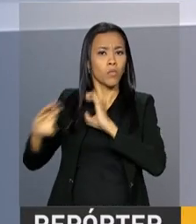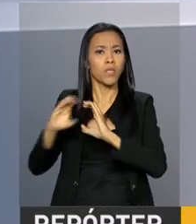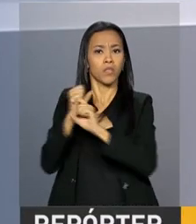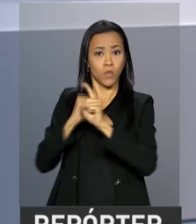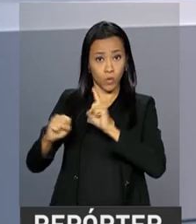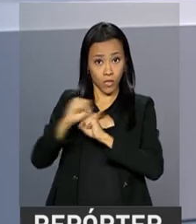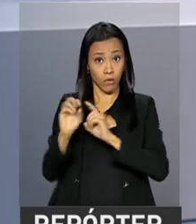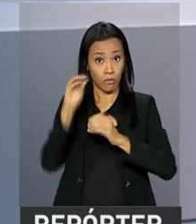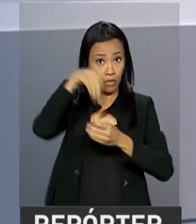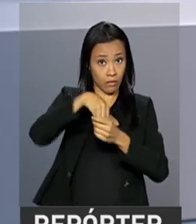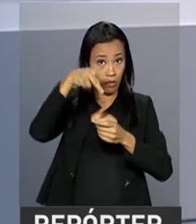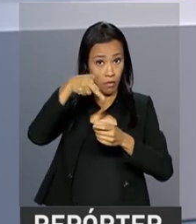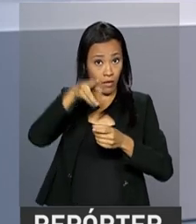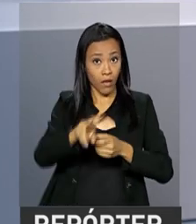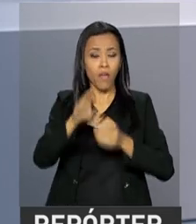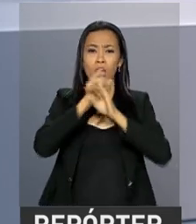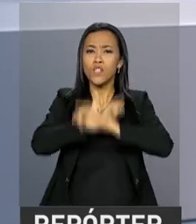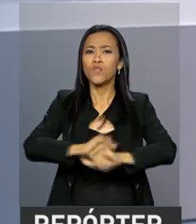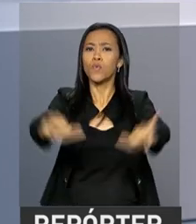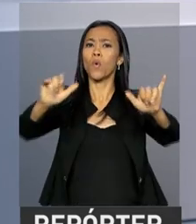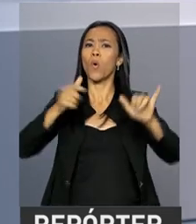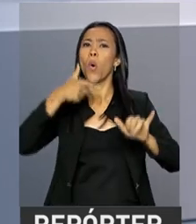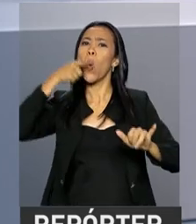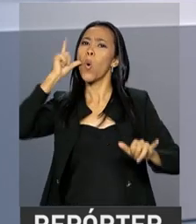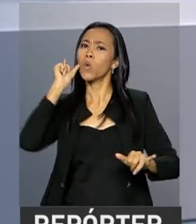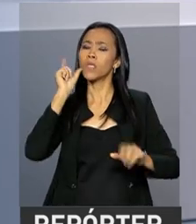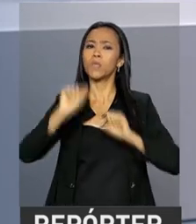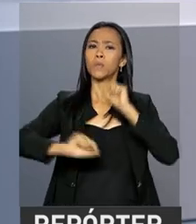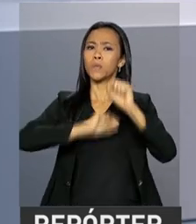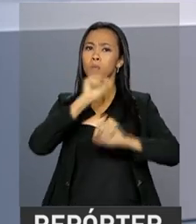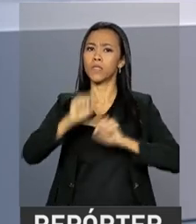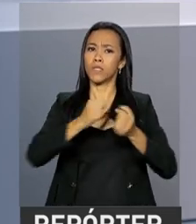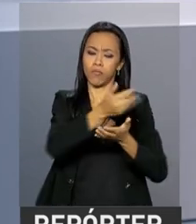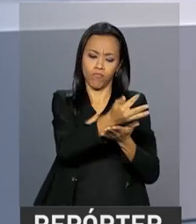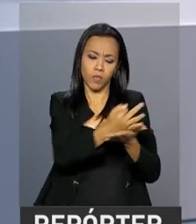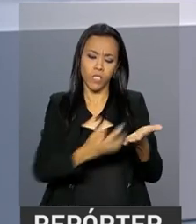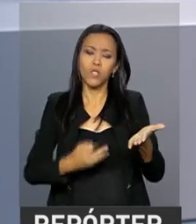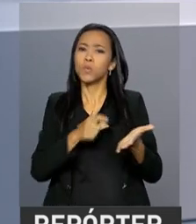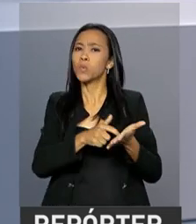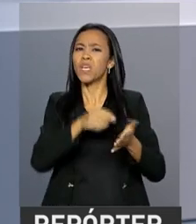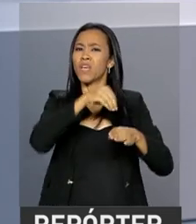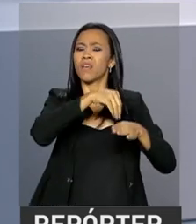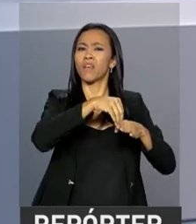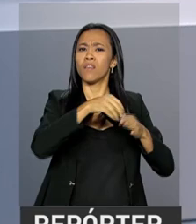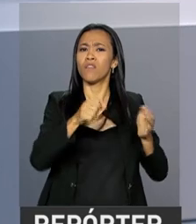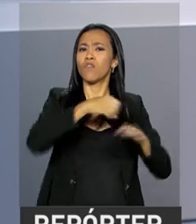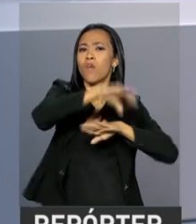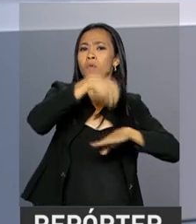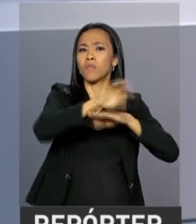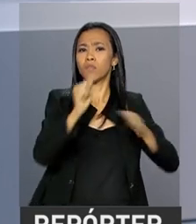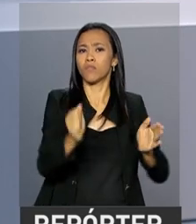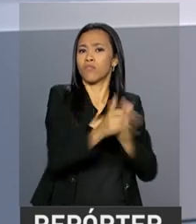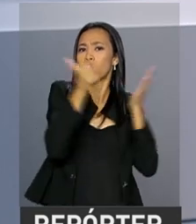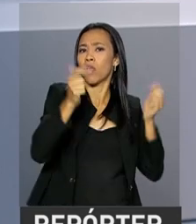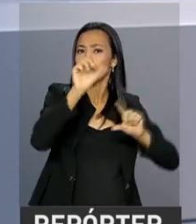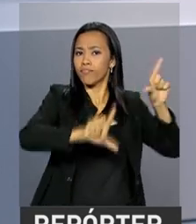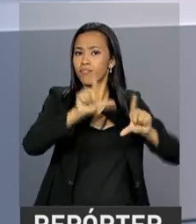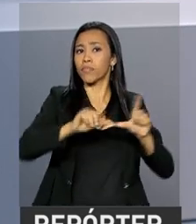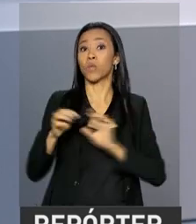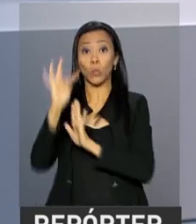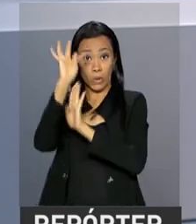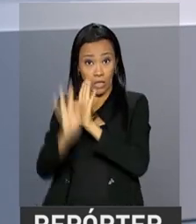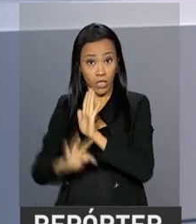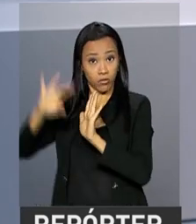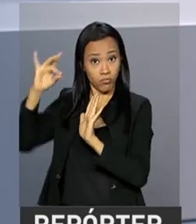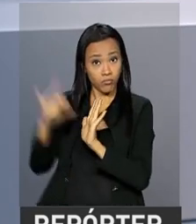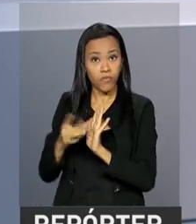da presidência da república divulgou uma nota ontem à noite sobre notícias divulgadas pela imprensa o texto na íntegra diz